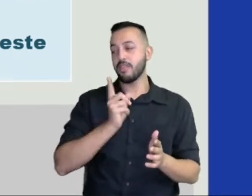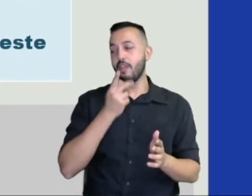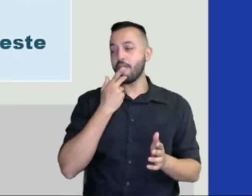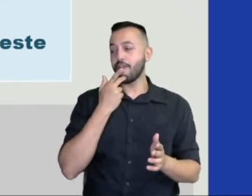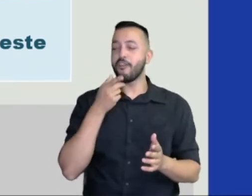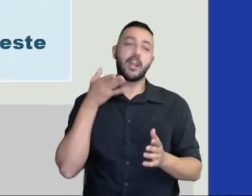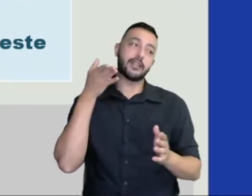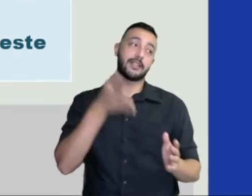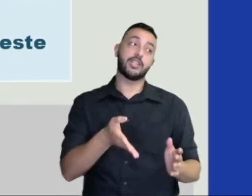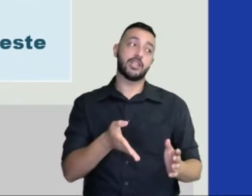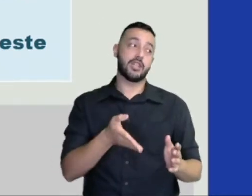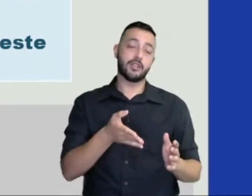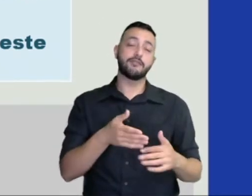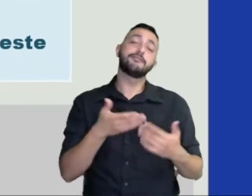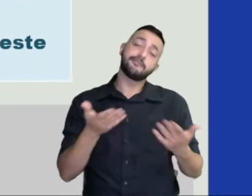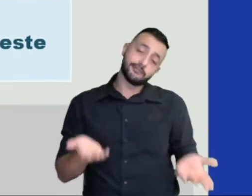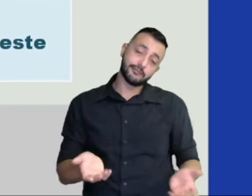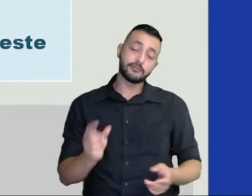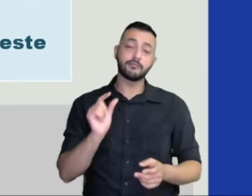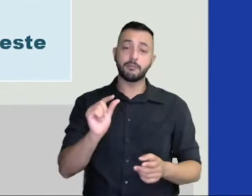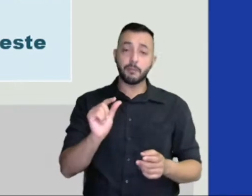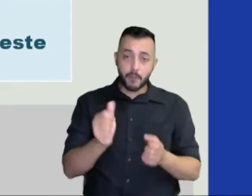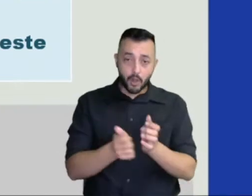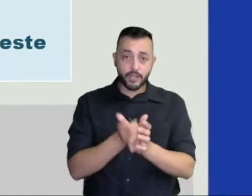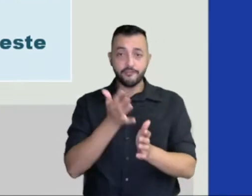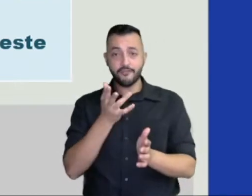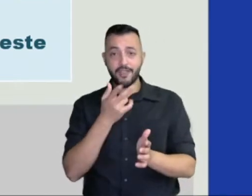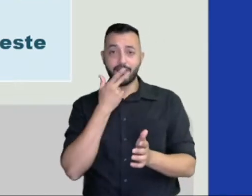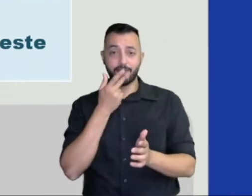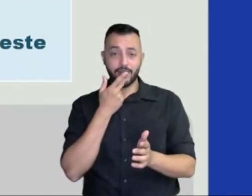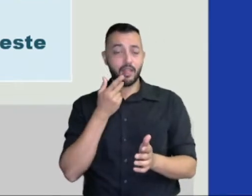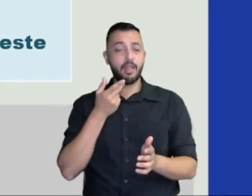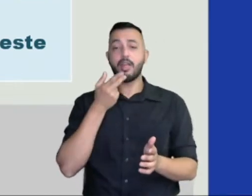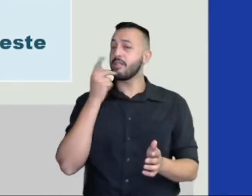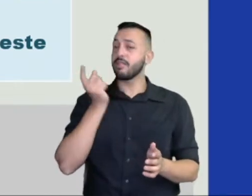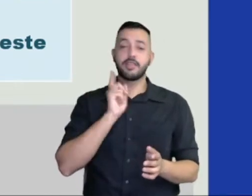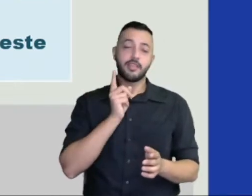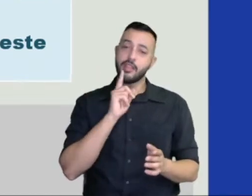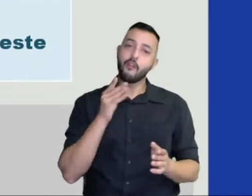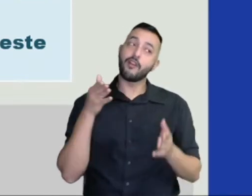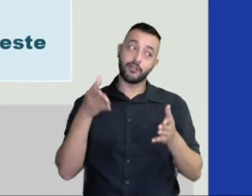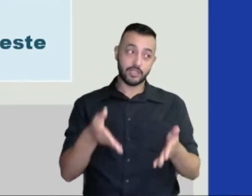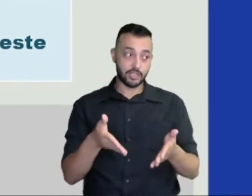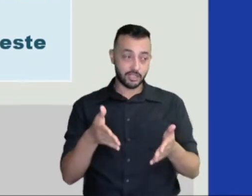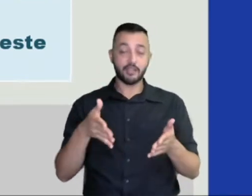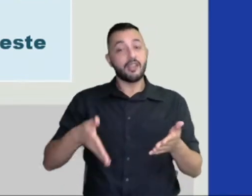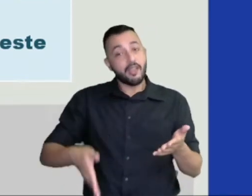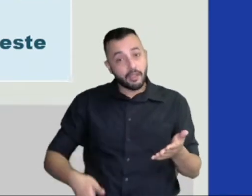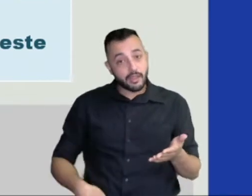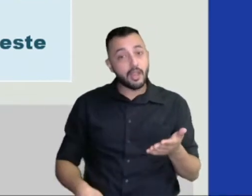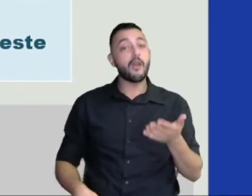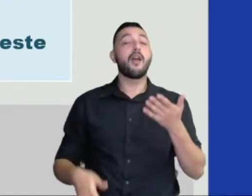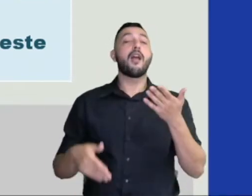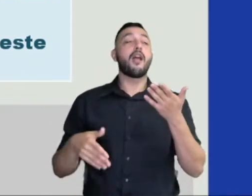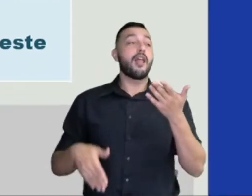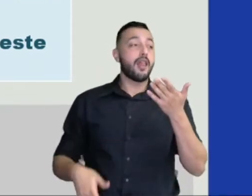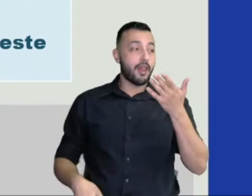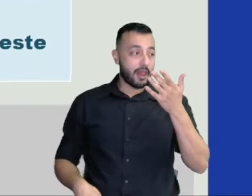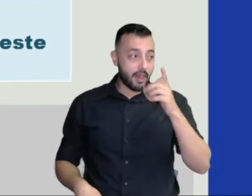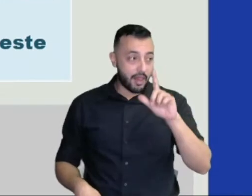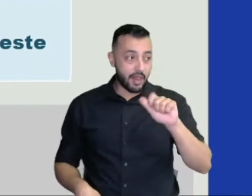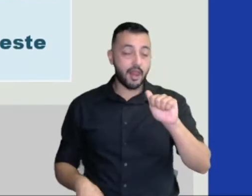Mesma coisa, ó, as poucas vezes que falaram, não falaram deste caso. Então, esse las está